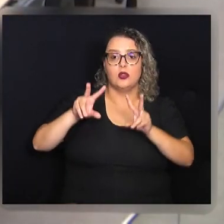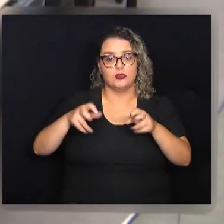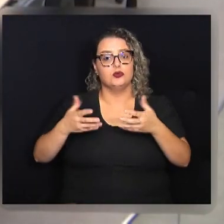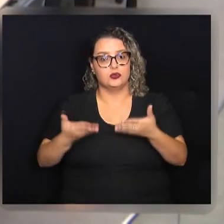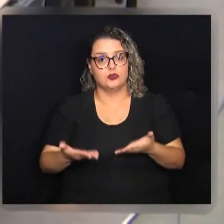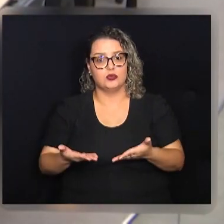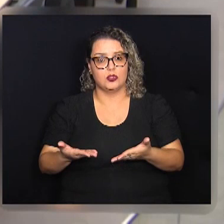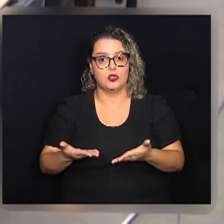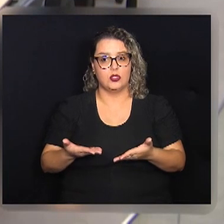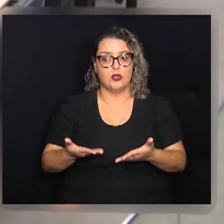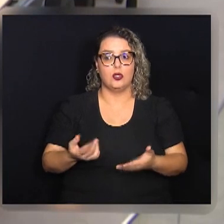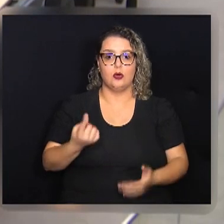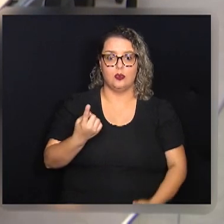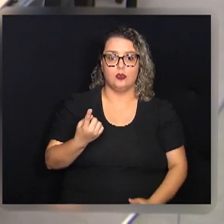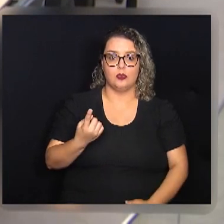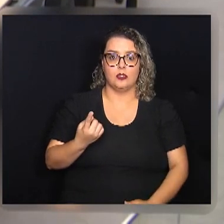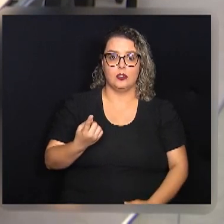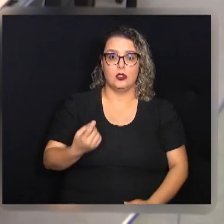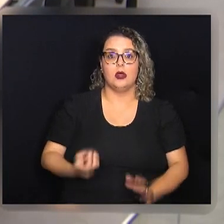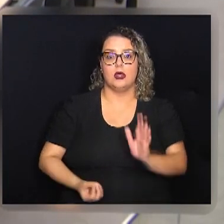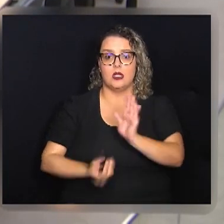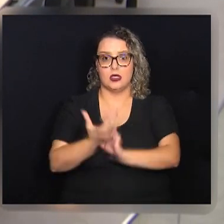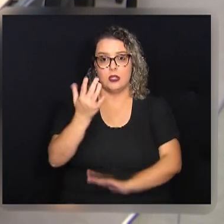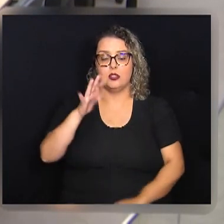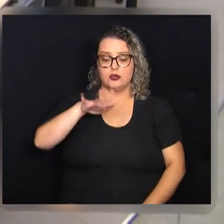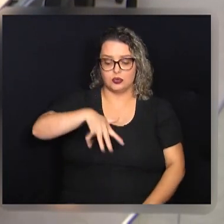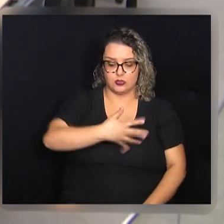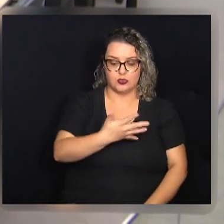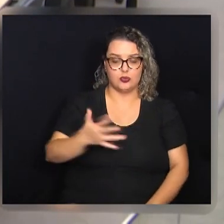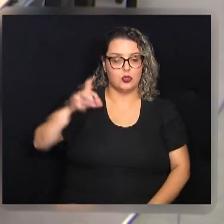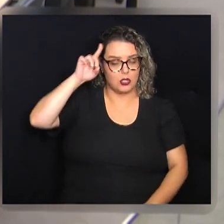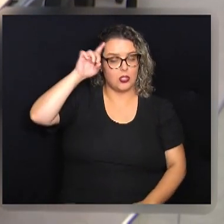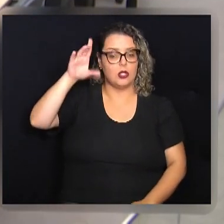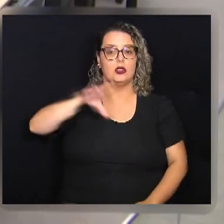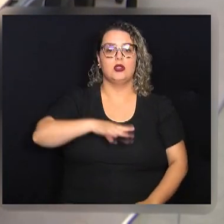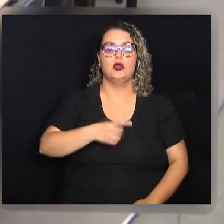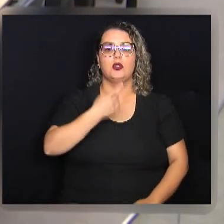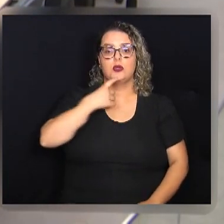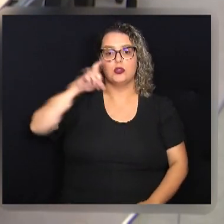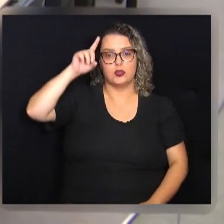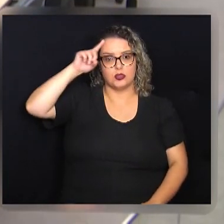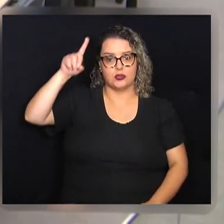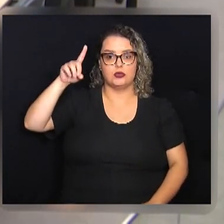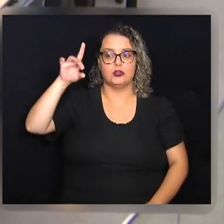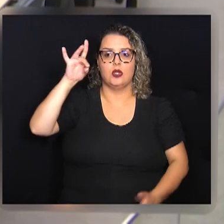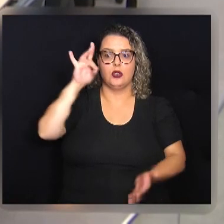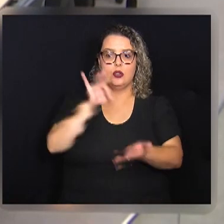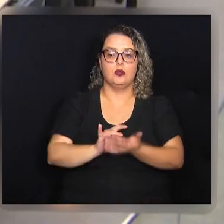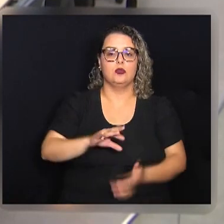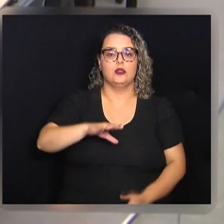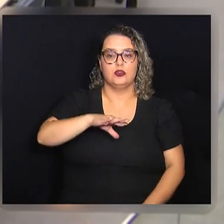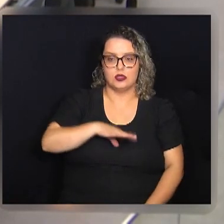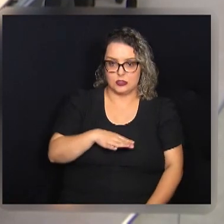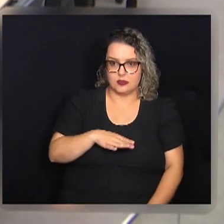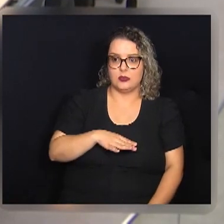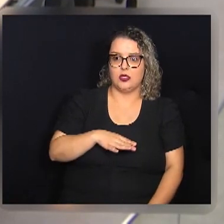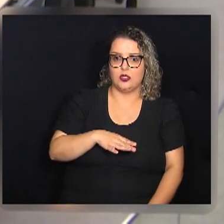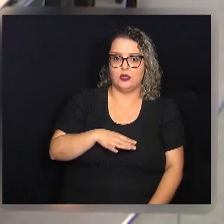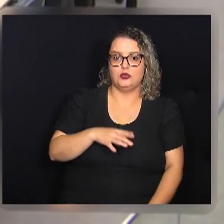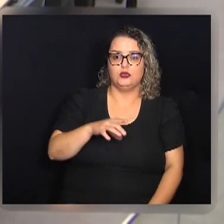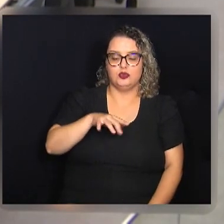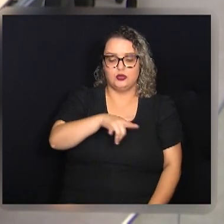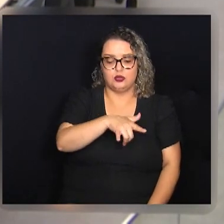lei sobre esse assunto e que tramitam aqui na Casa de Leis. A ideia é aproximar os estudantes